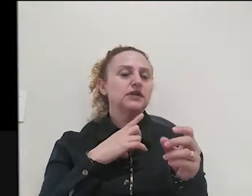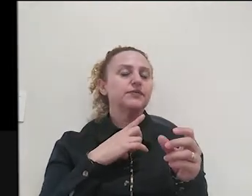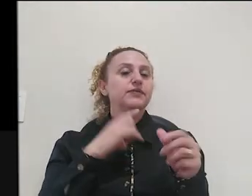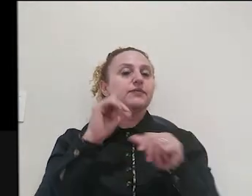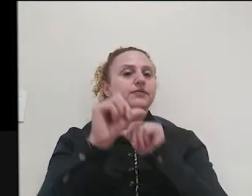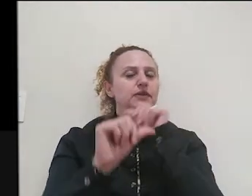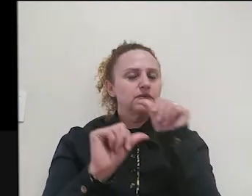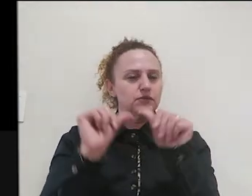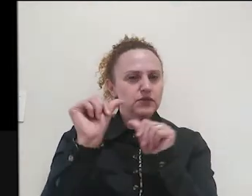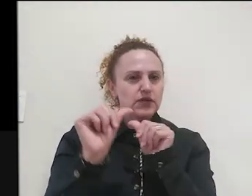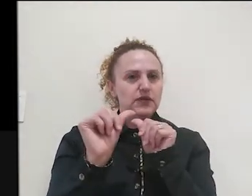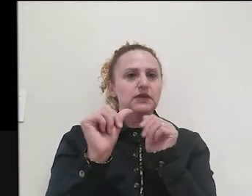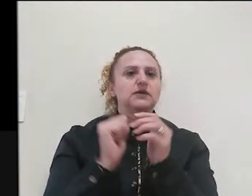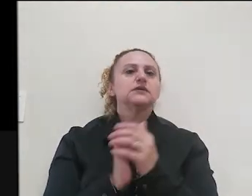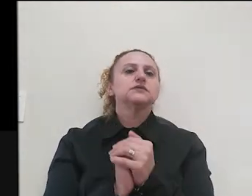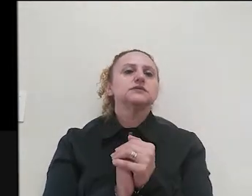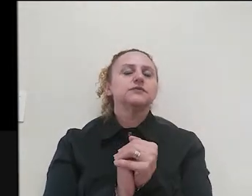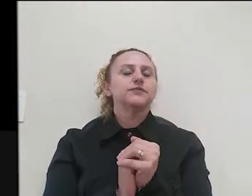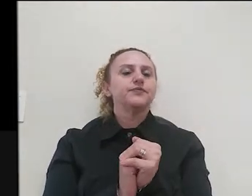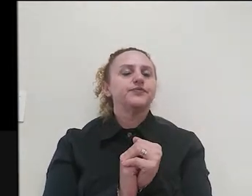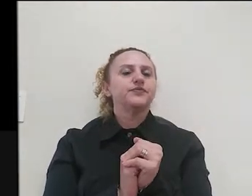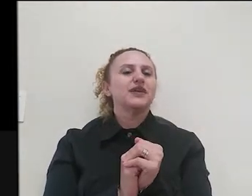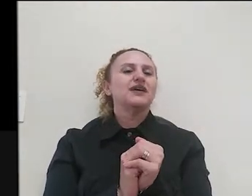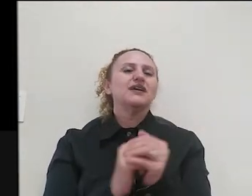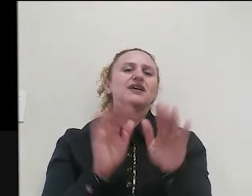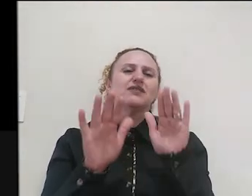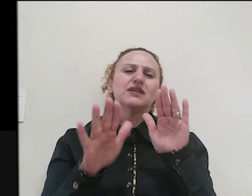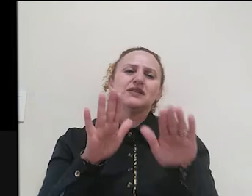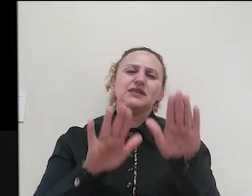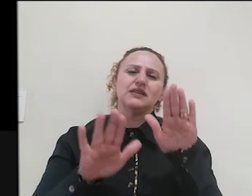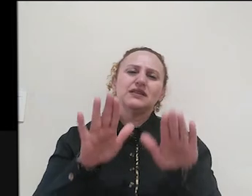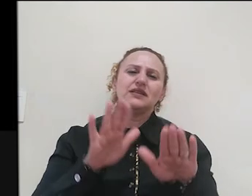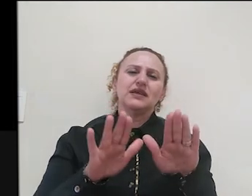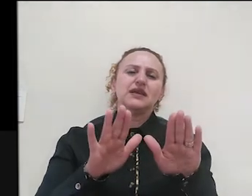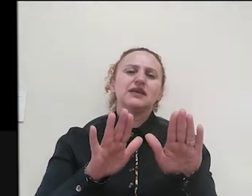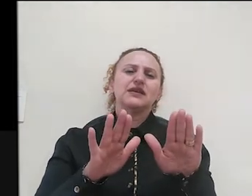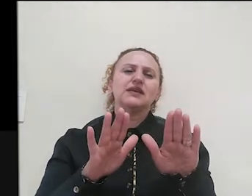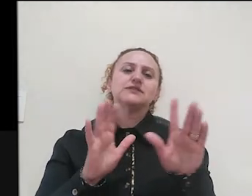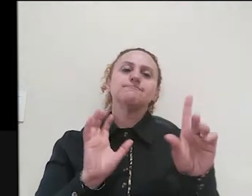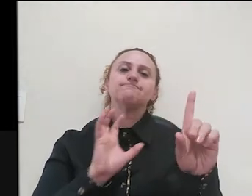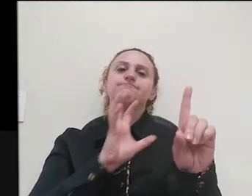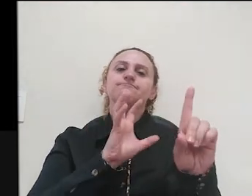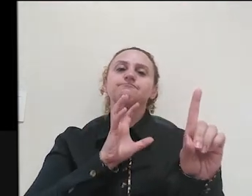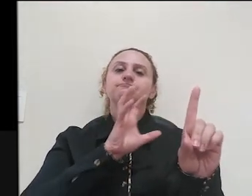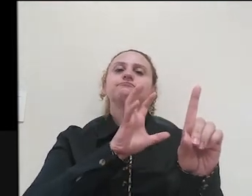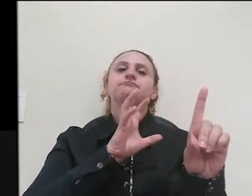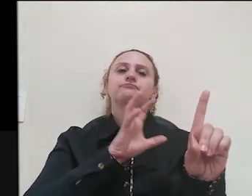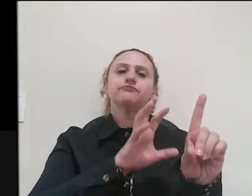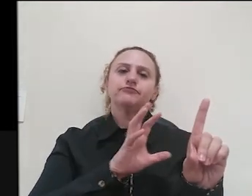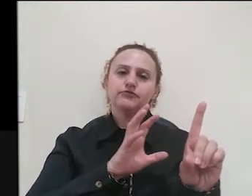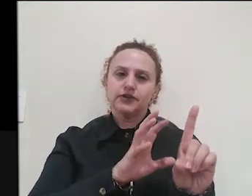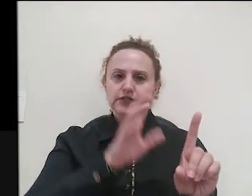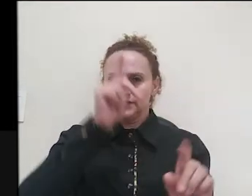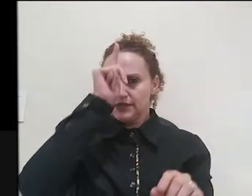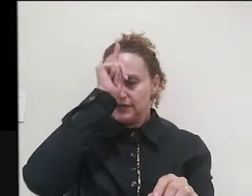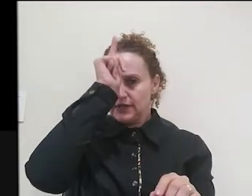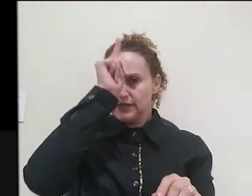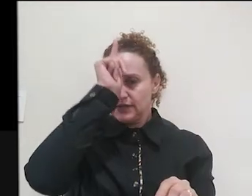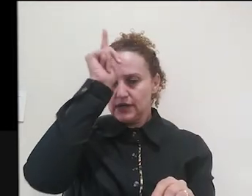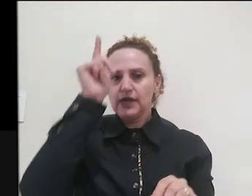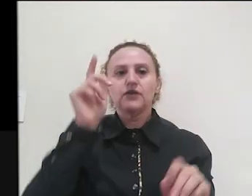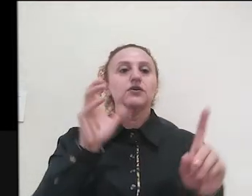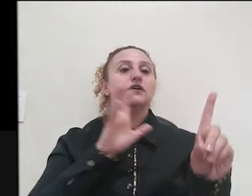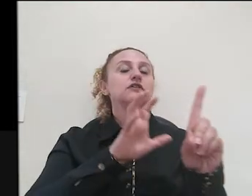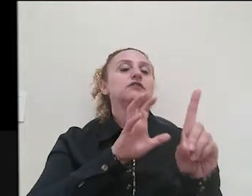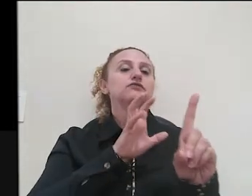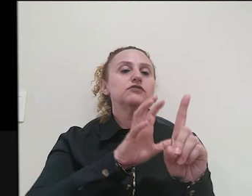a ascendência, né, preponderância, predominância da mitologia greco-latina, hora da mitologia